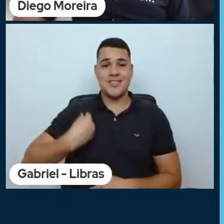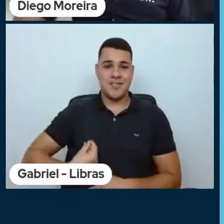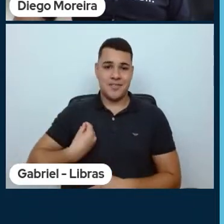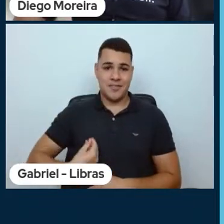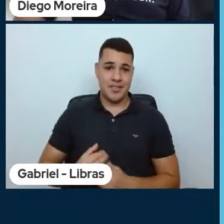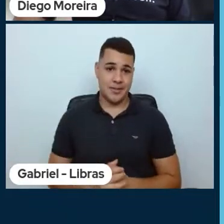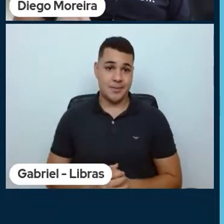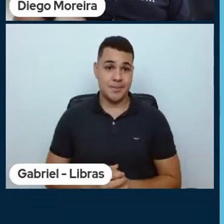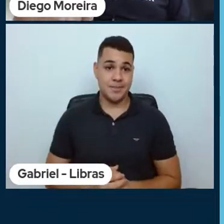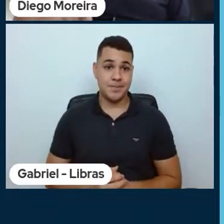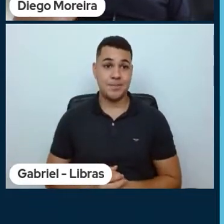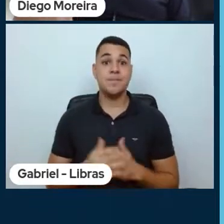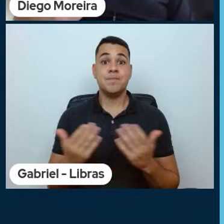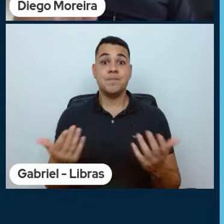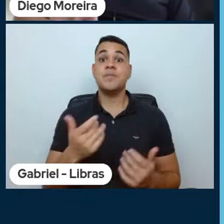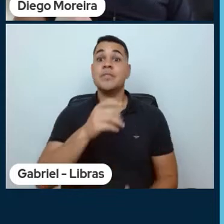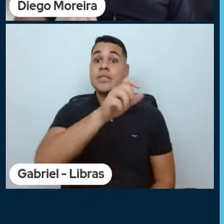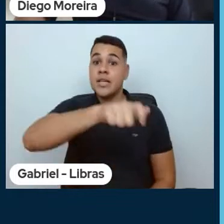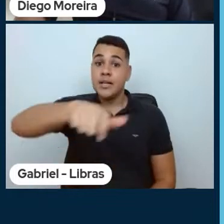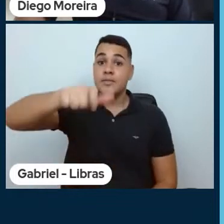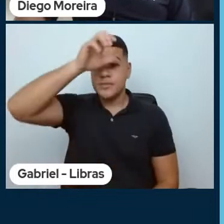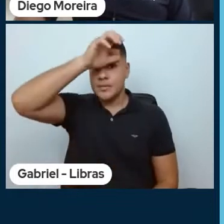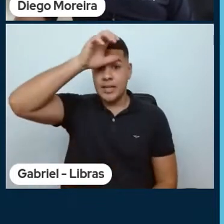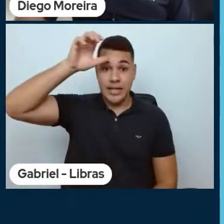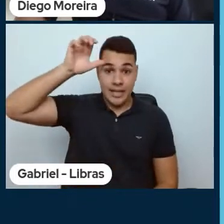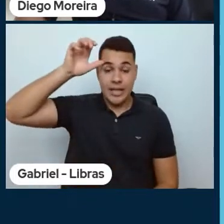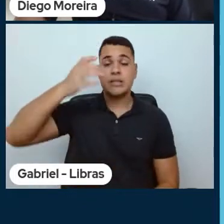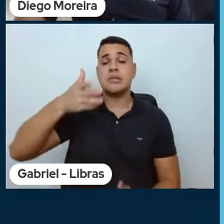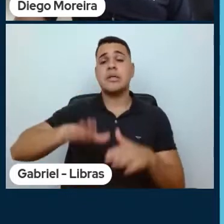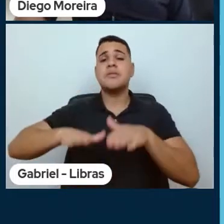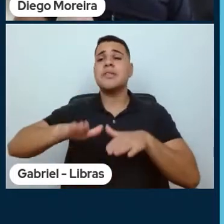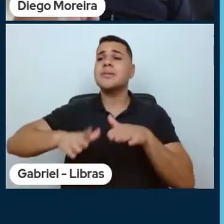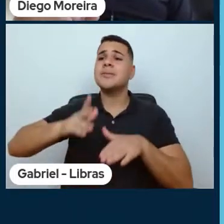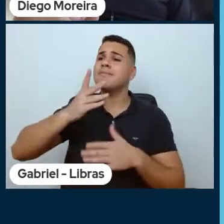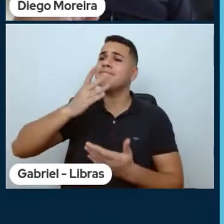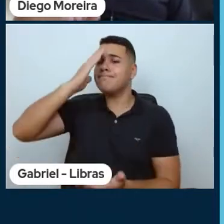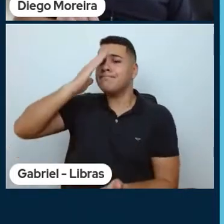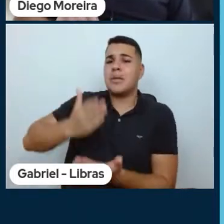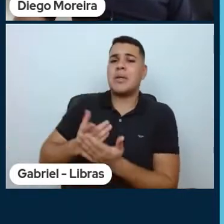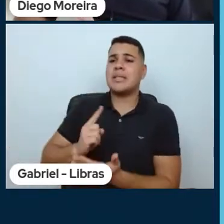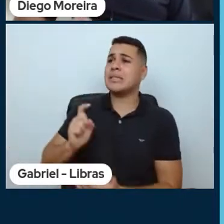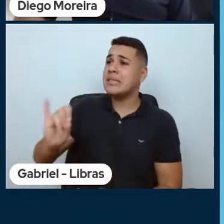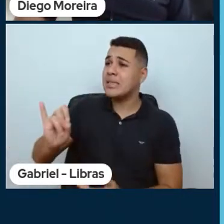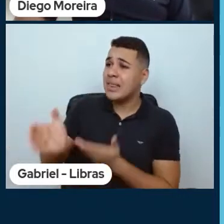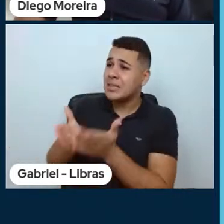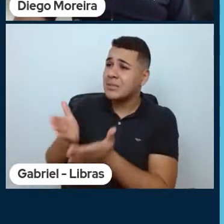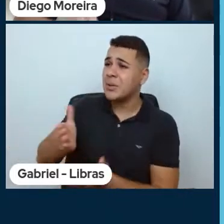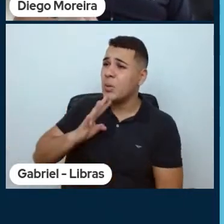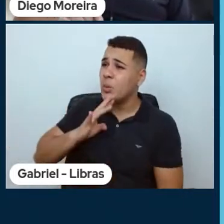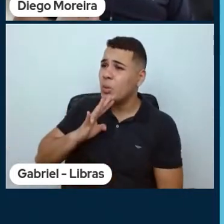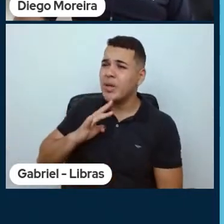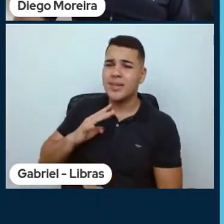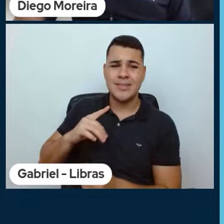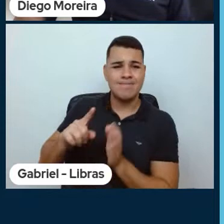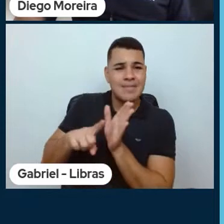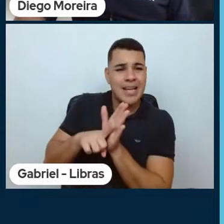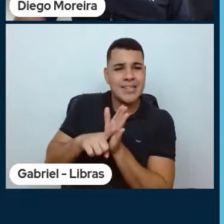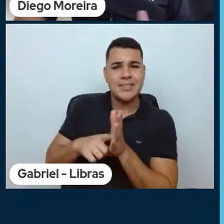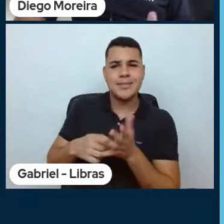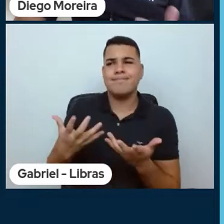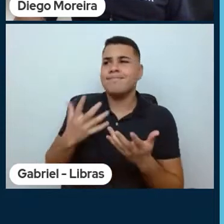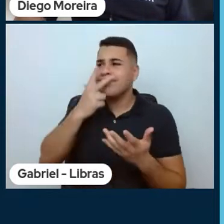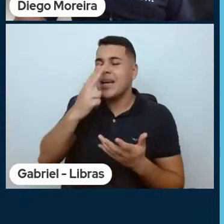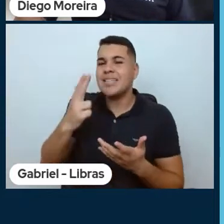chance quando as suas expectativas não são atendidas. E se você vende um produto ou solução e